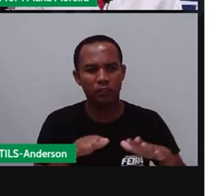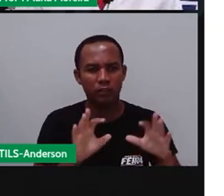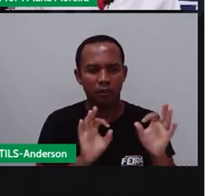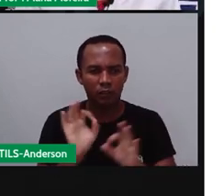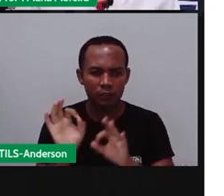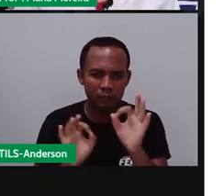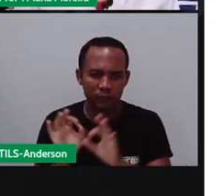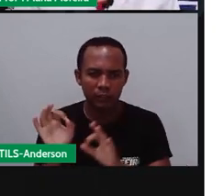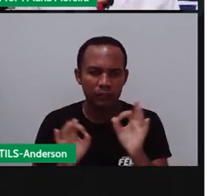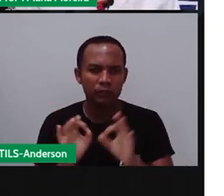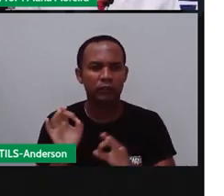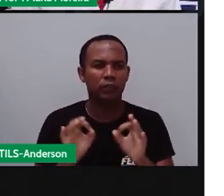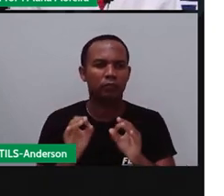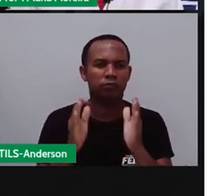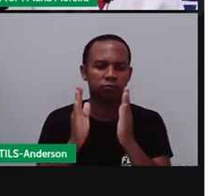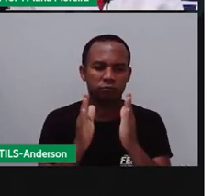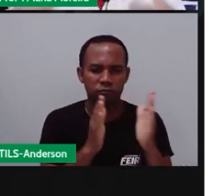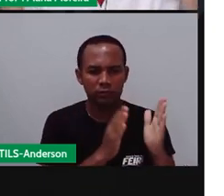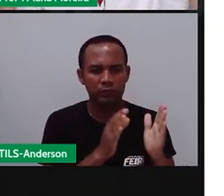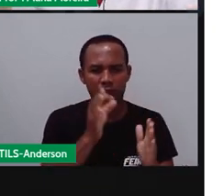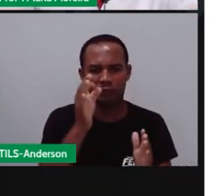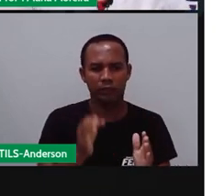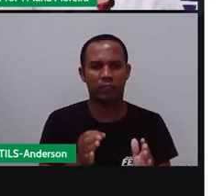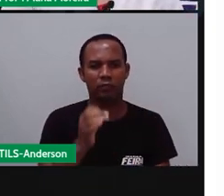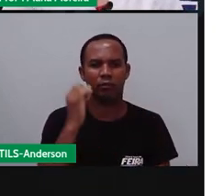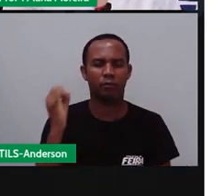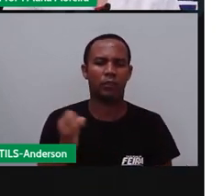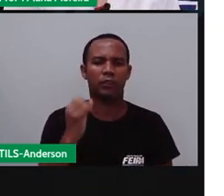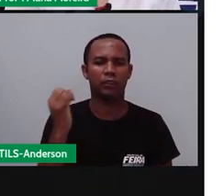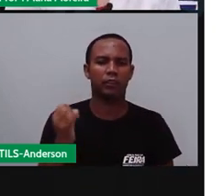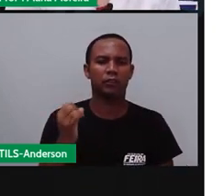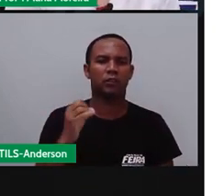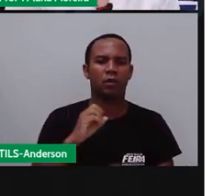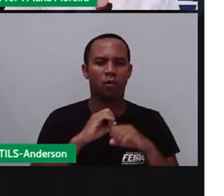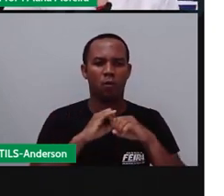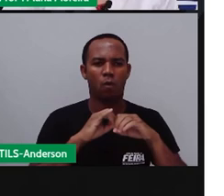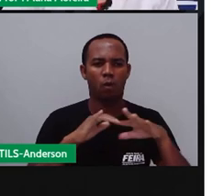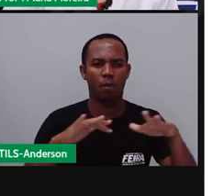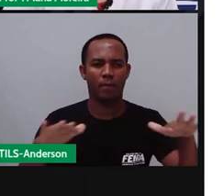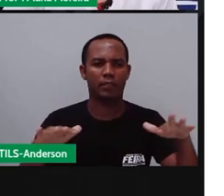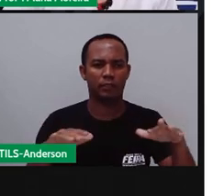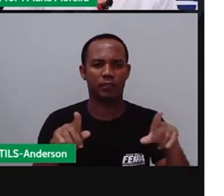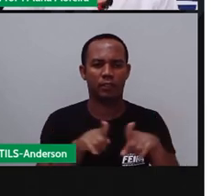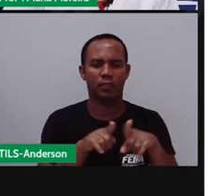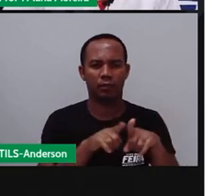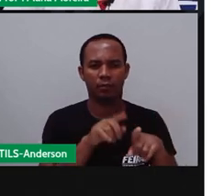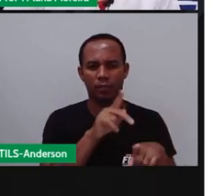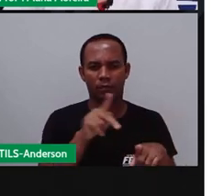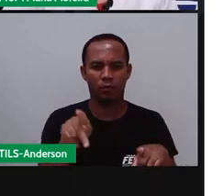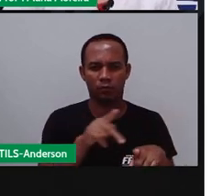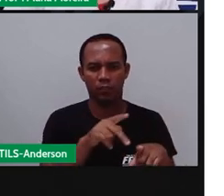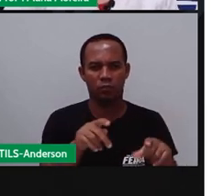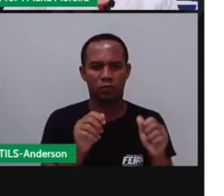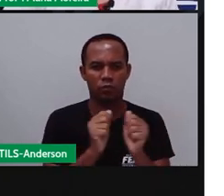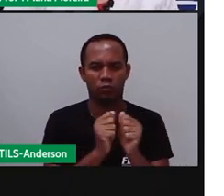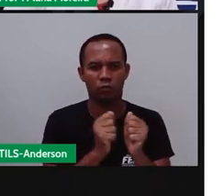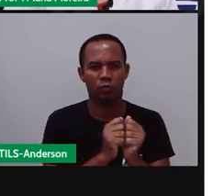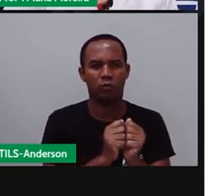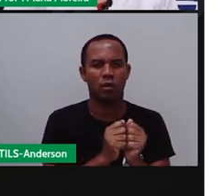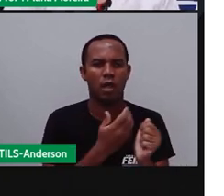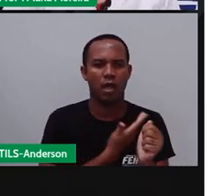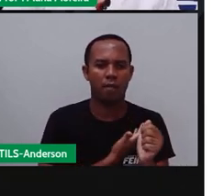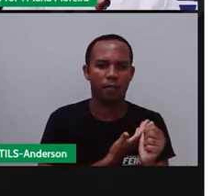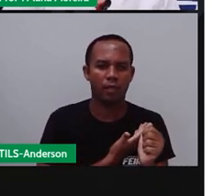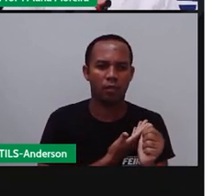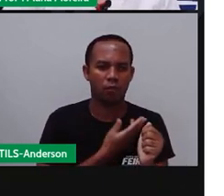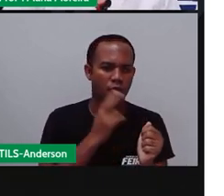ordem alfabética está correta. Então é importante que você compartilhe isso aí com o seu professor e compartilhe com seus colegas também